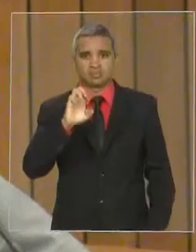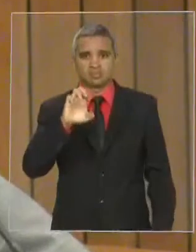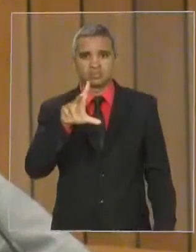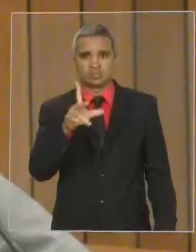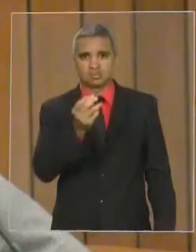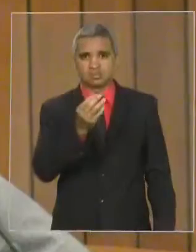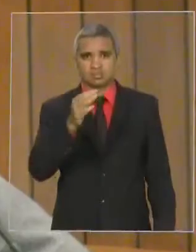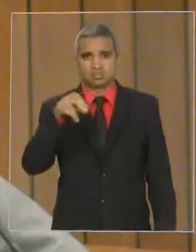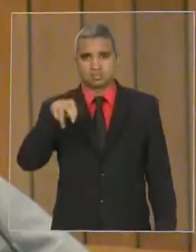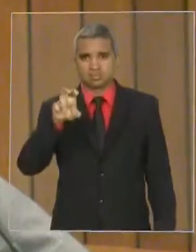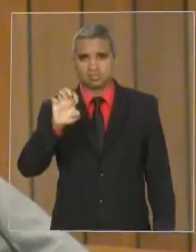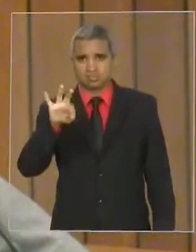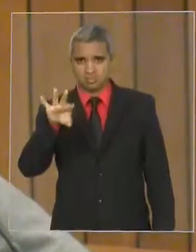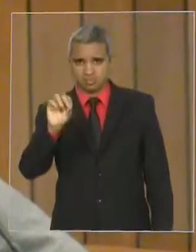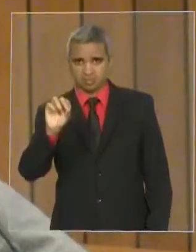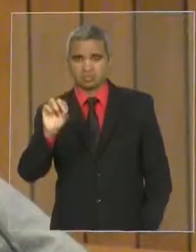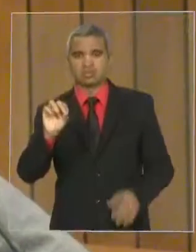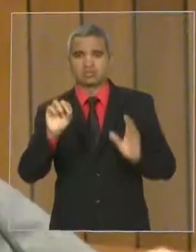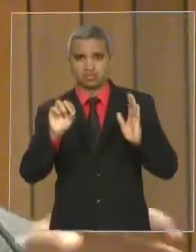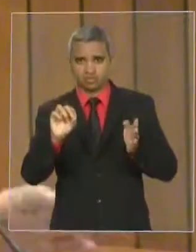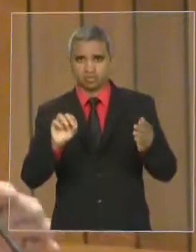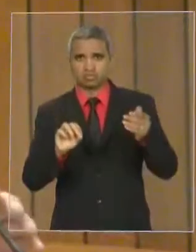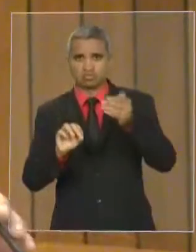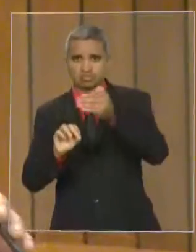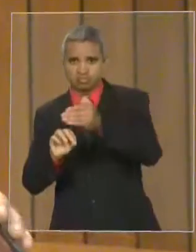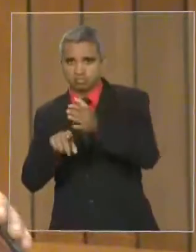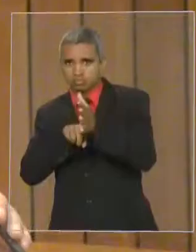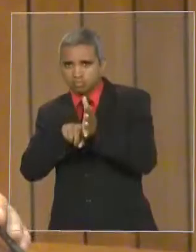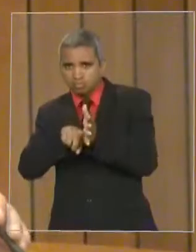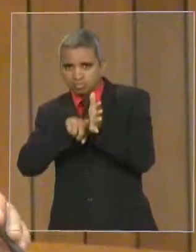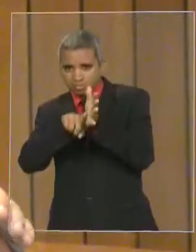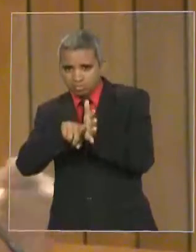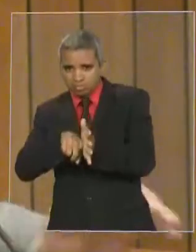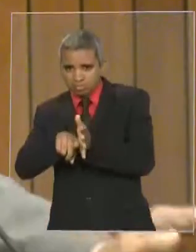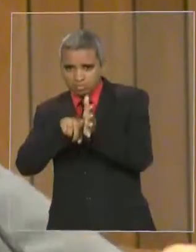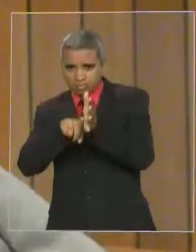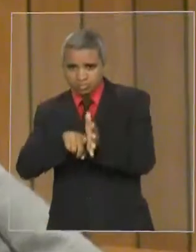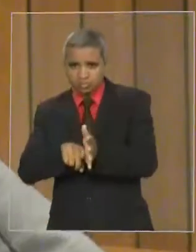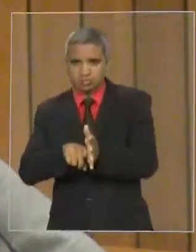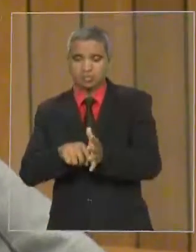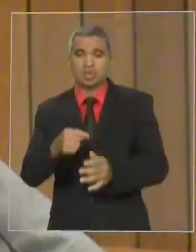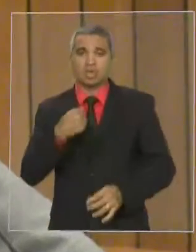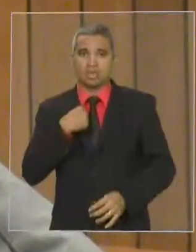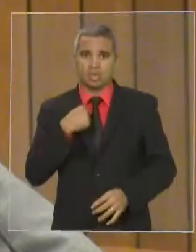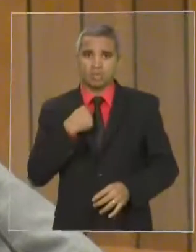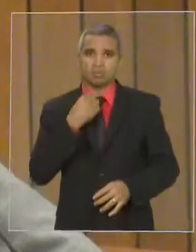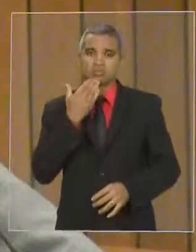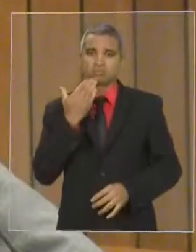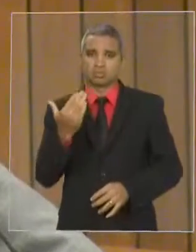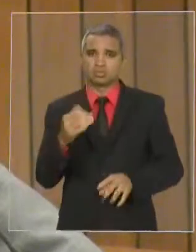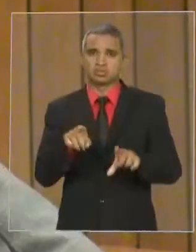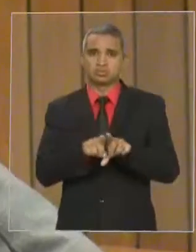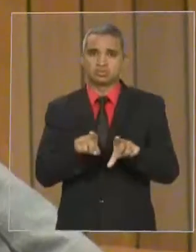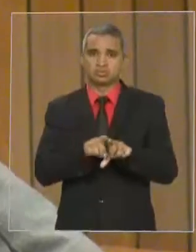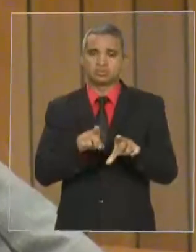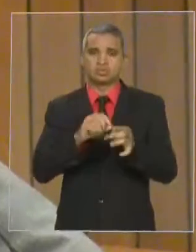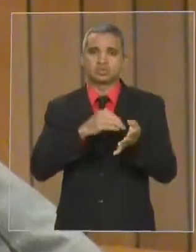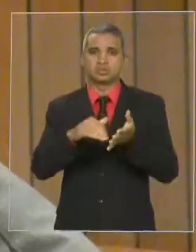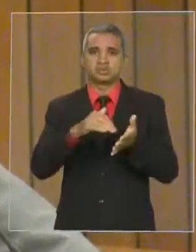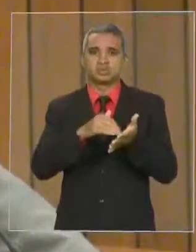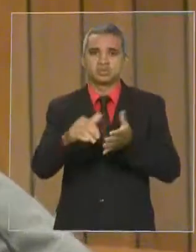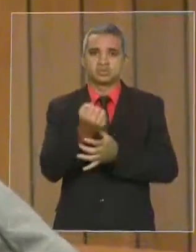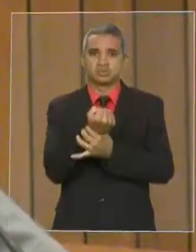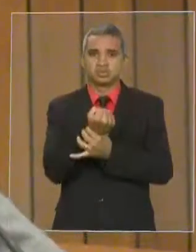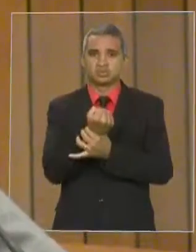cidade de Afonso Cunha, que faça a investigação. Eu vou fazer um requerimento formal ao secretário de Segurança,